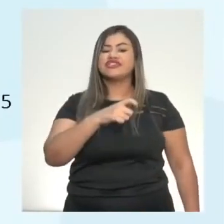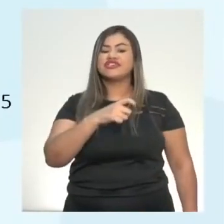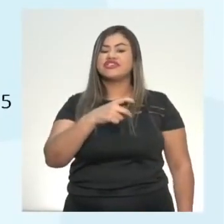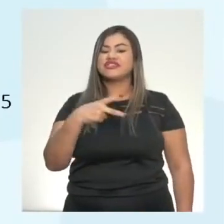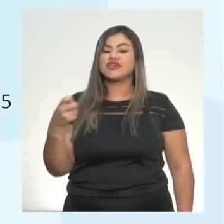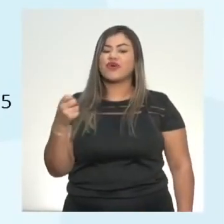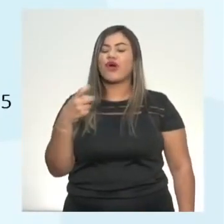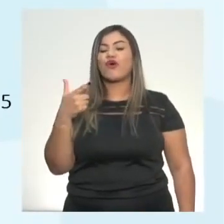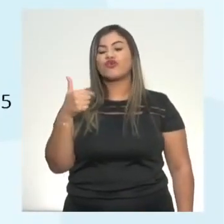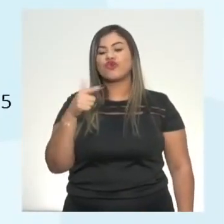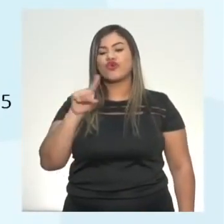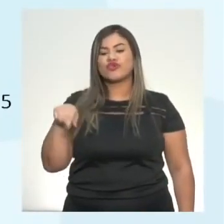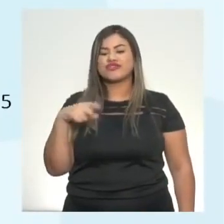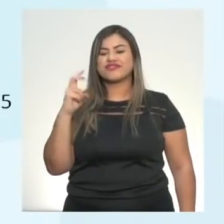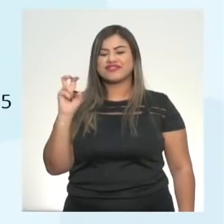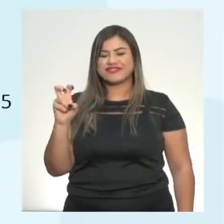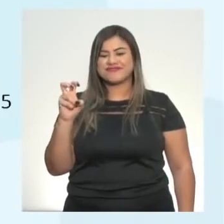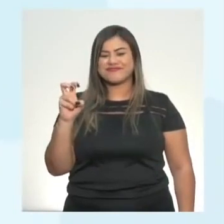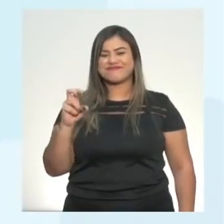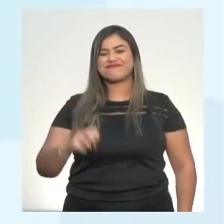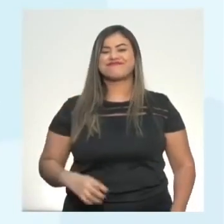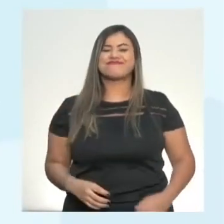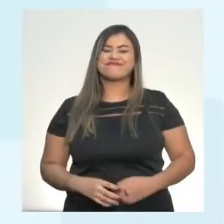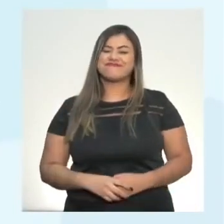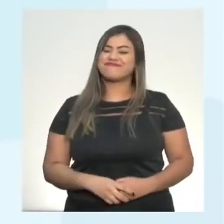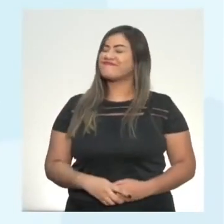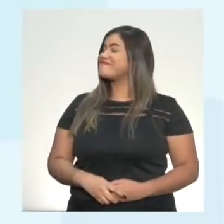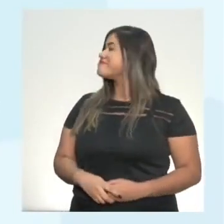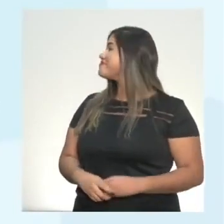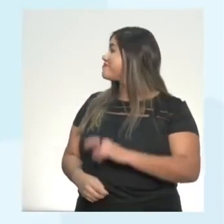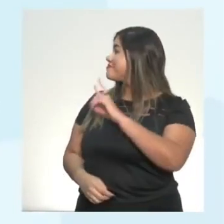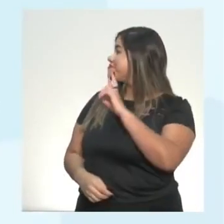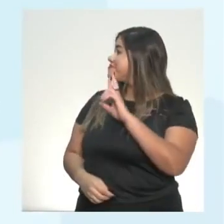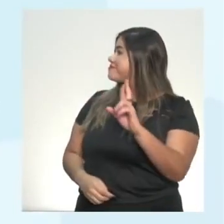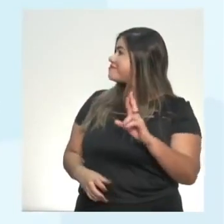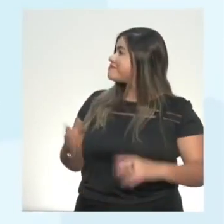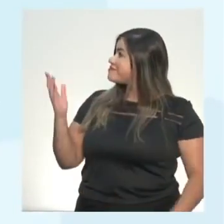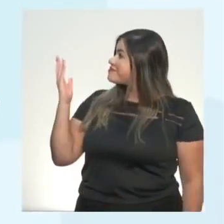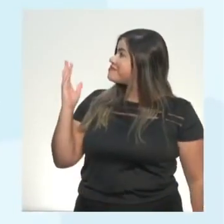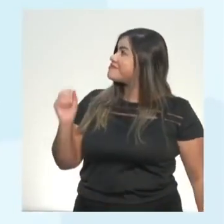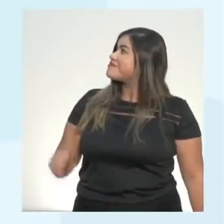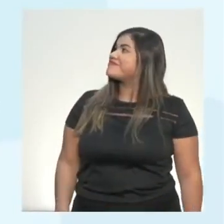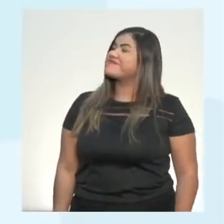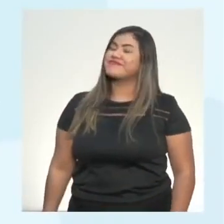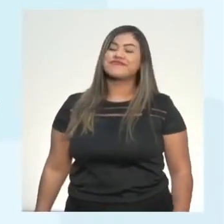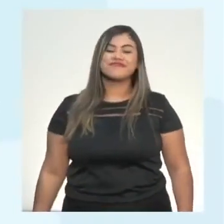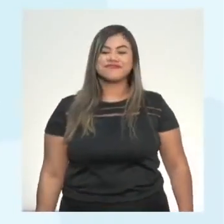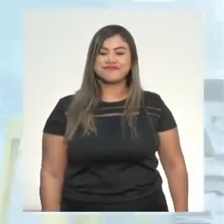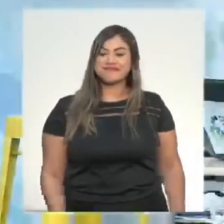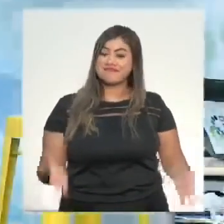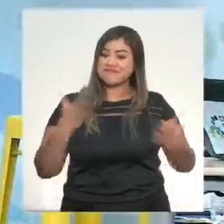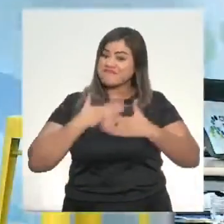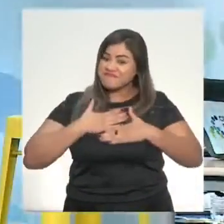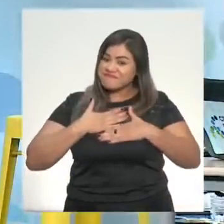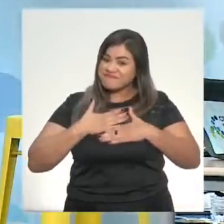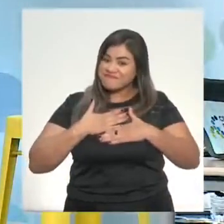o 12,5. Então, tá aqui a resolução dessa atividade para você.